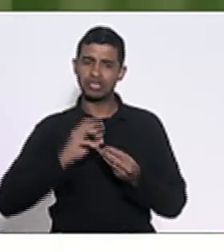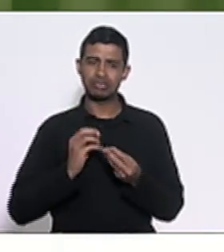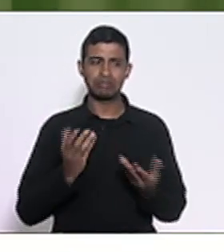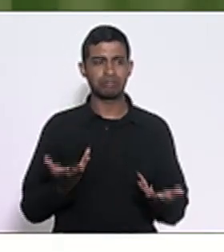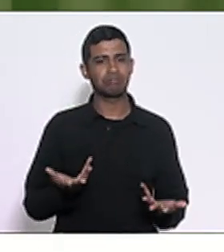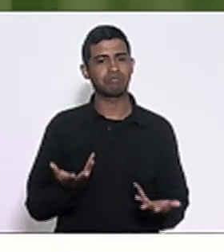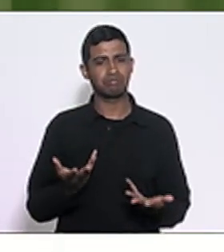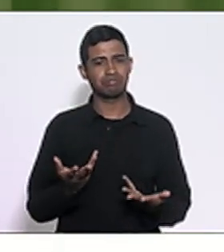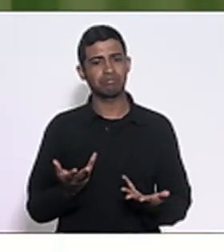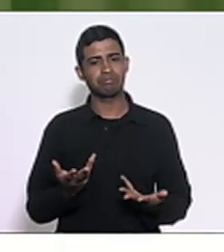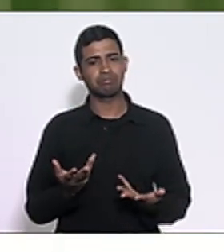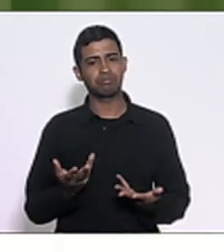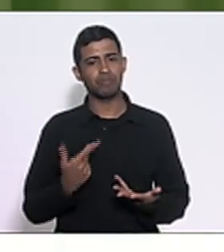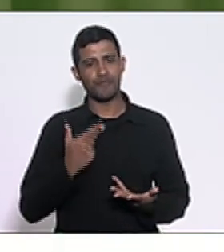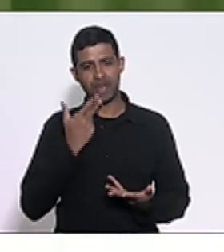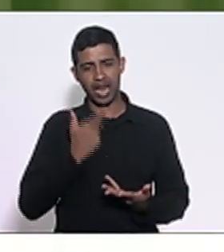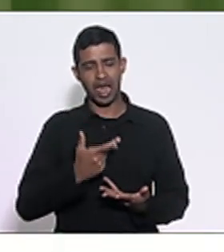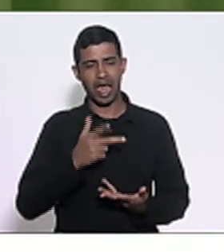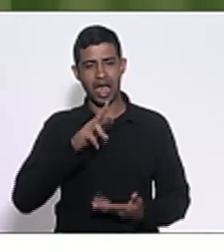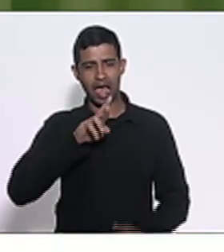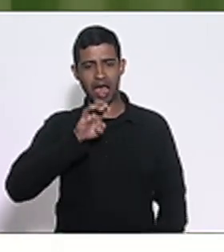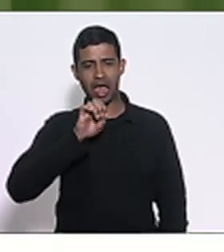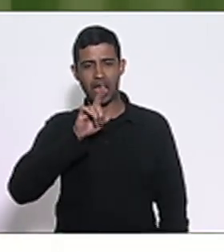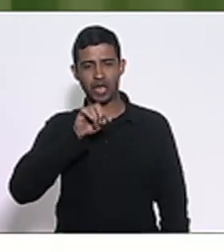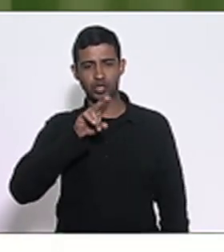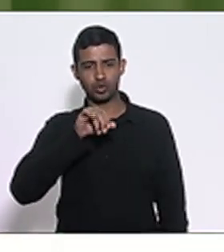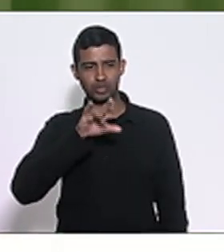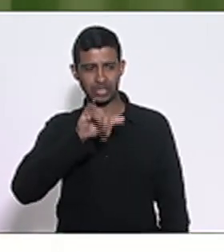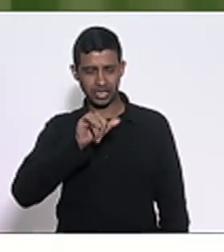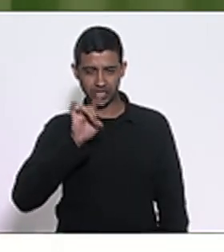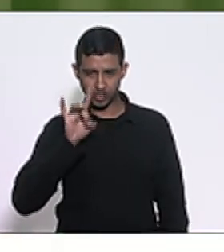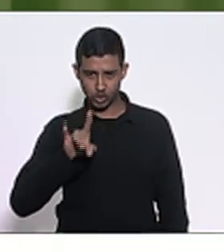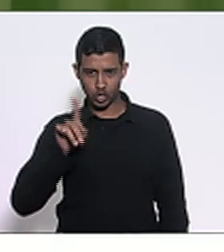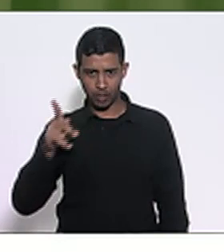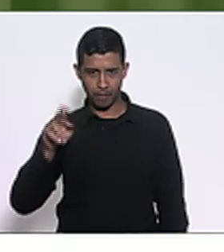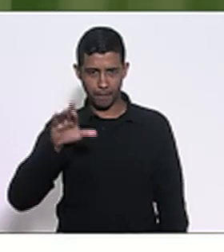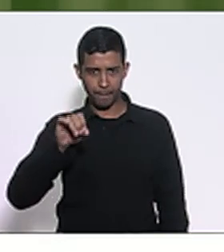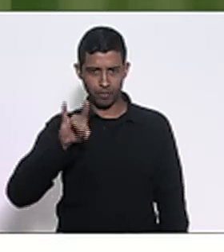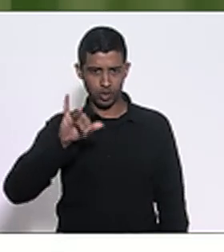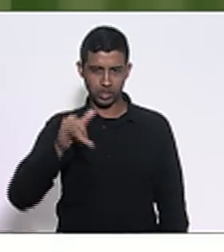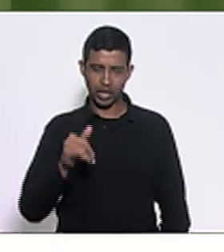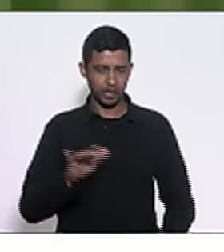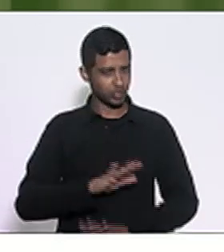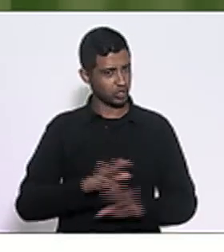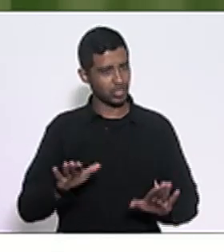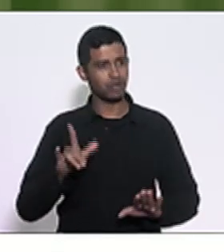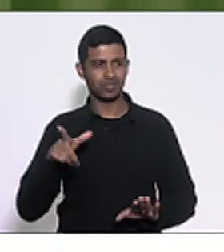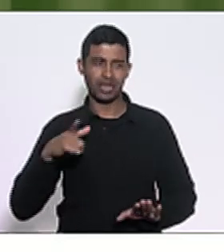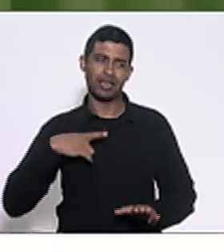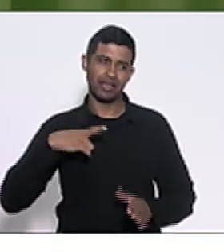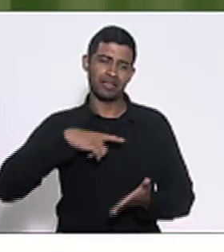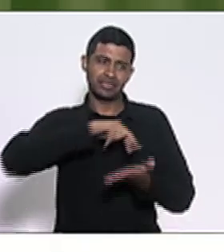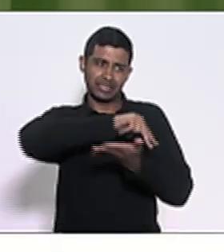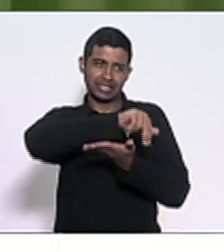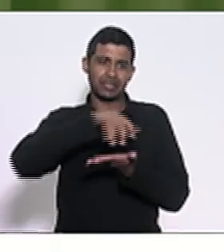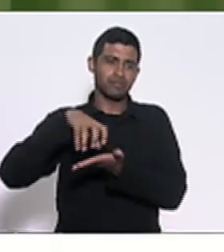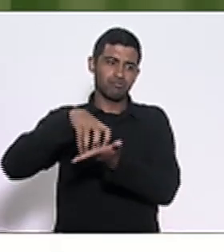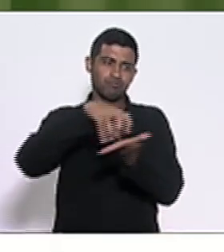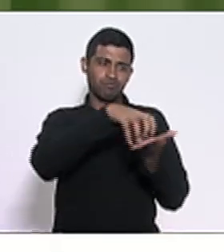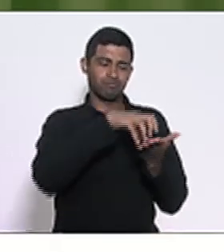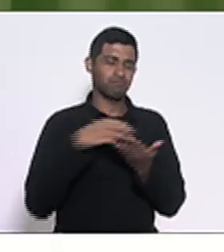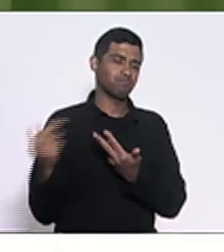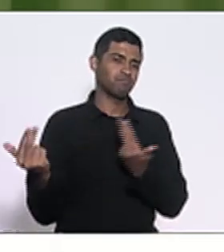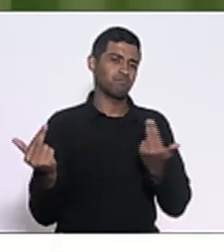questão da redundância não é só exclusividade do Proderj, tá, deputado? Existem outros setores do Estado também que têm a mesma situação. Não